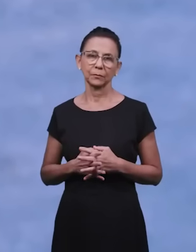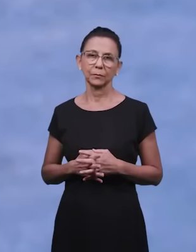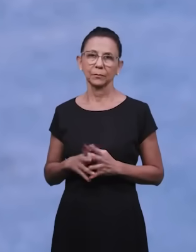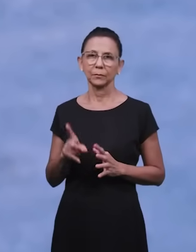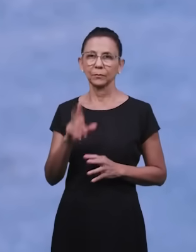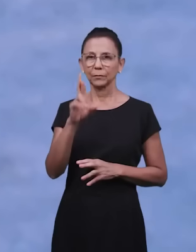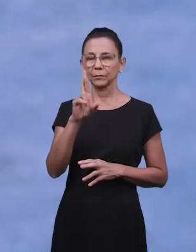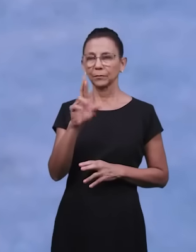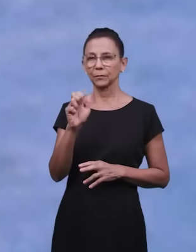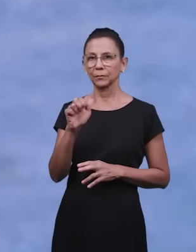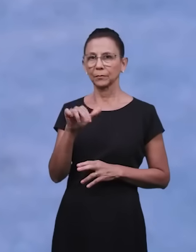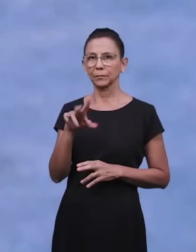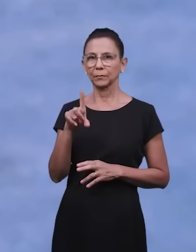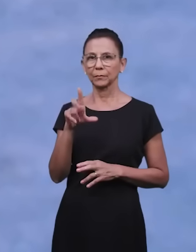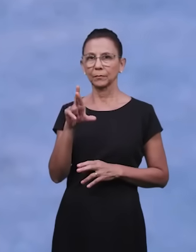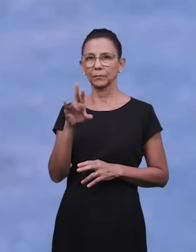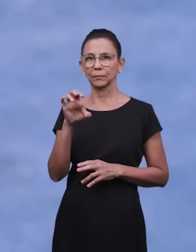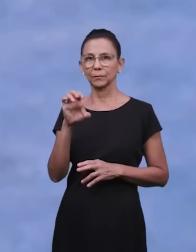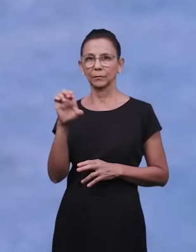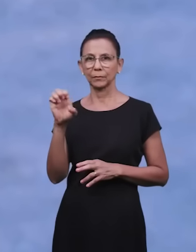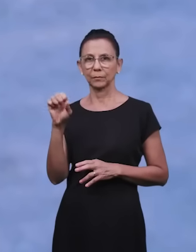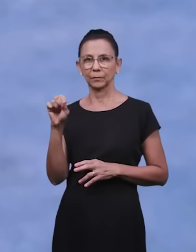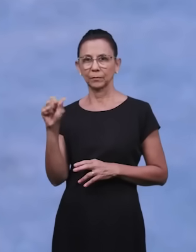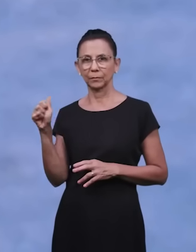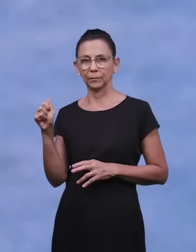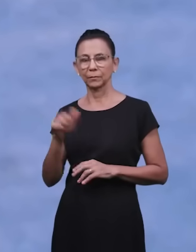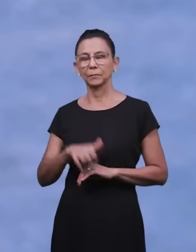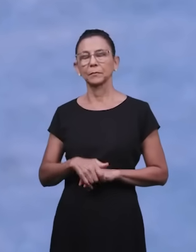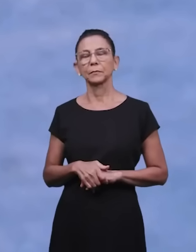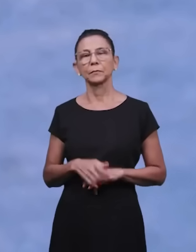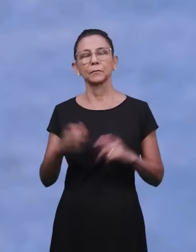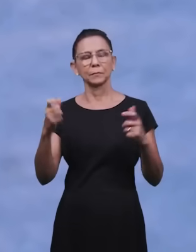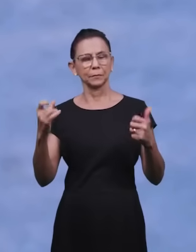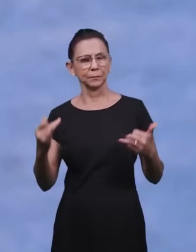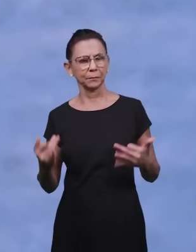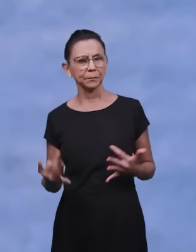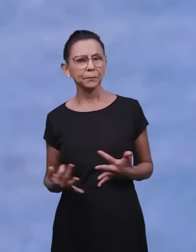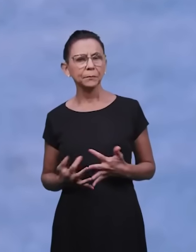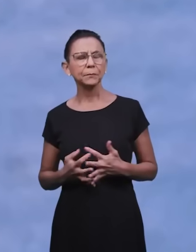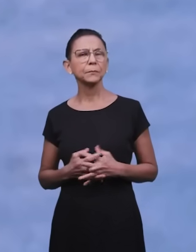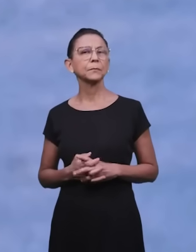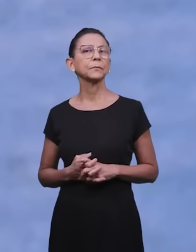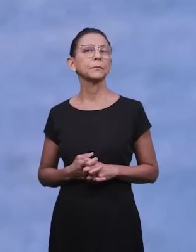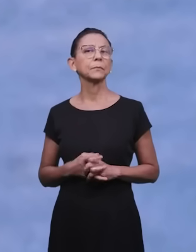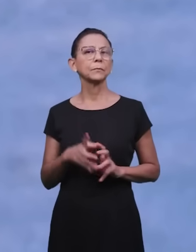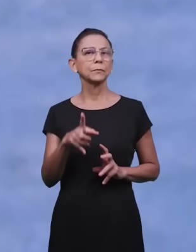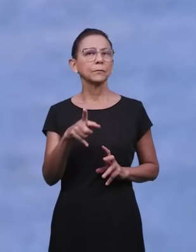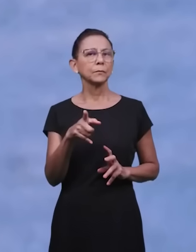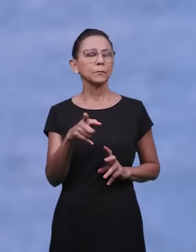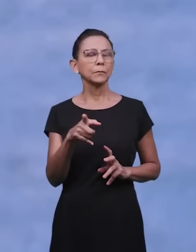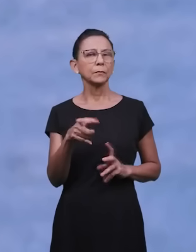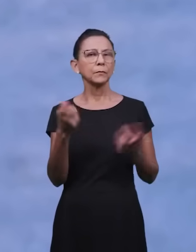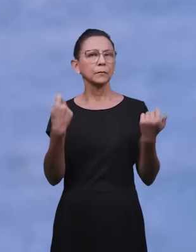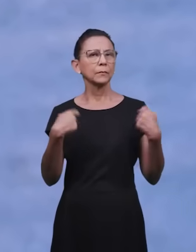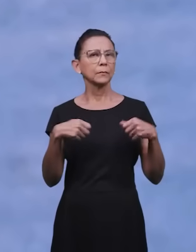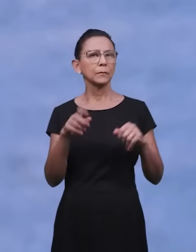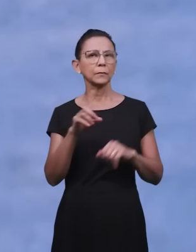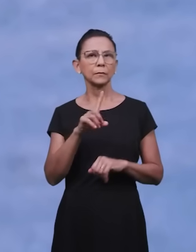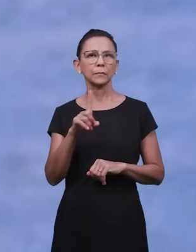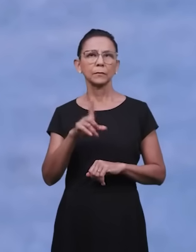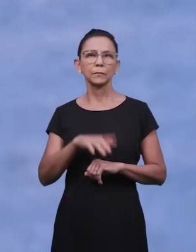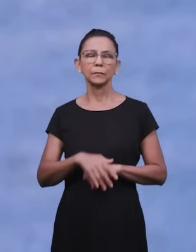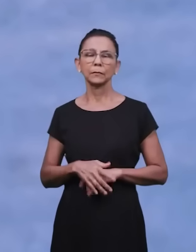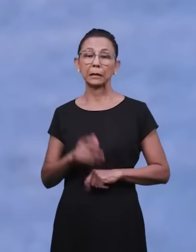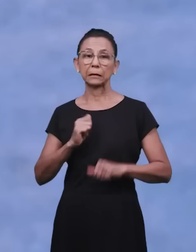Então, a doutora Andressa aqui, ela fala sobre um aspecto que é o aspecto de você não